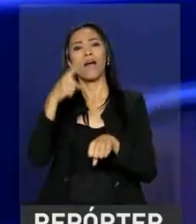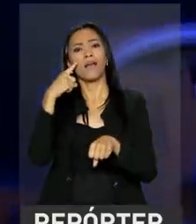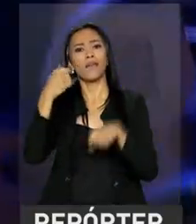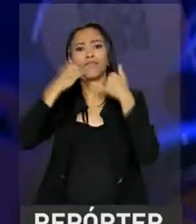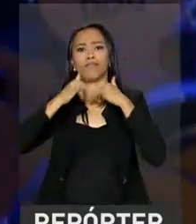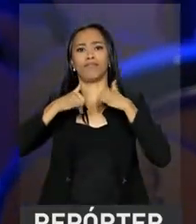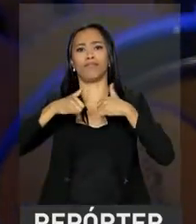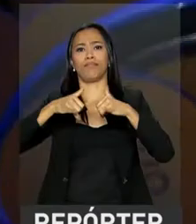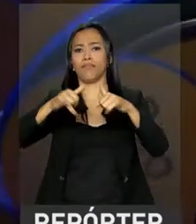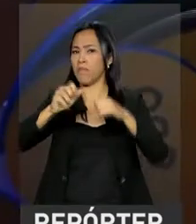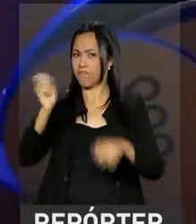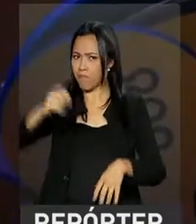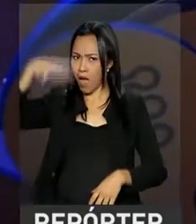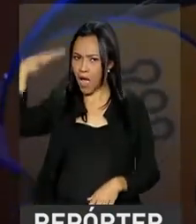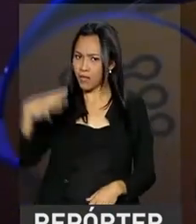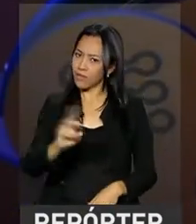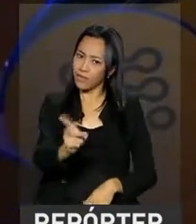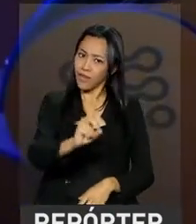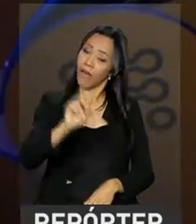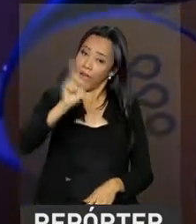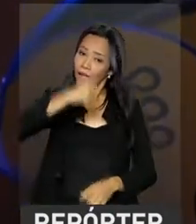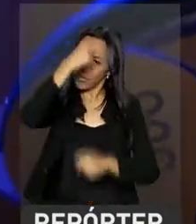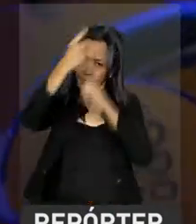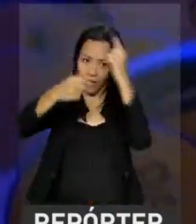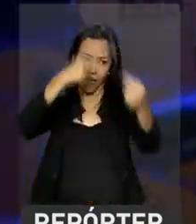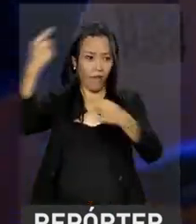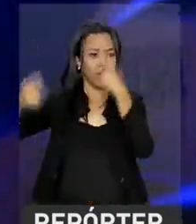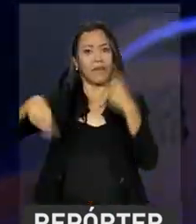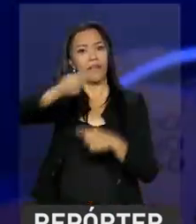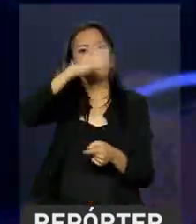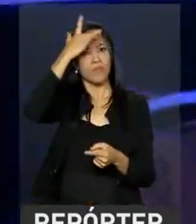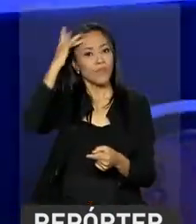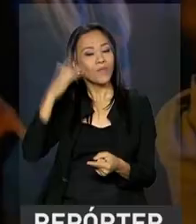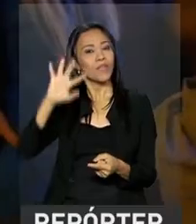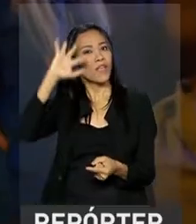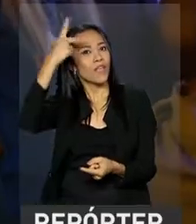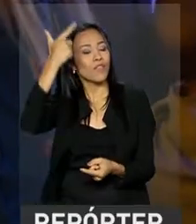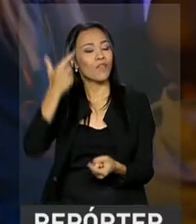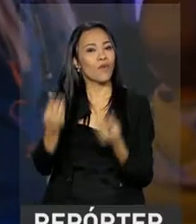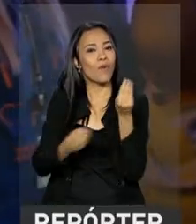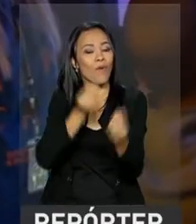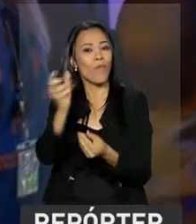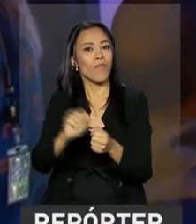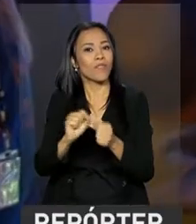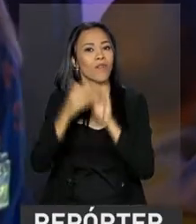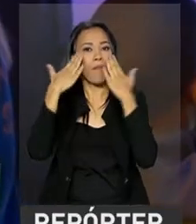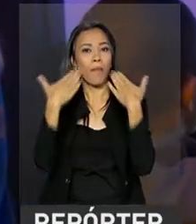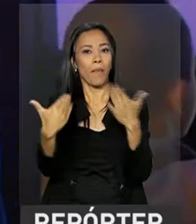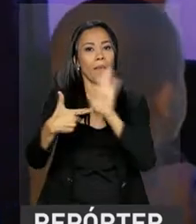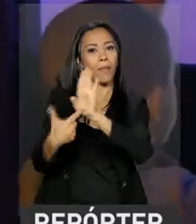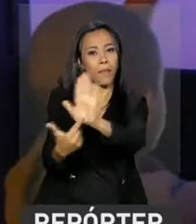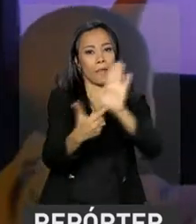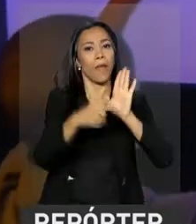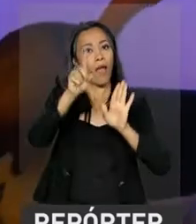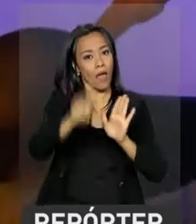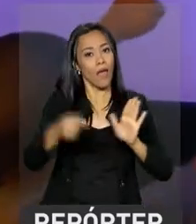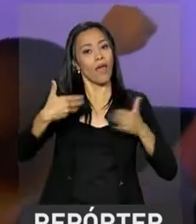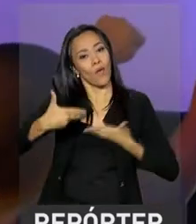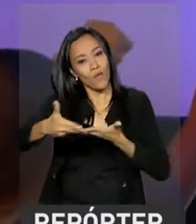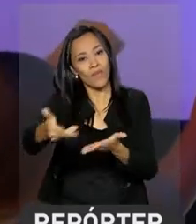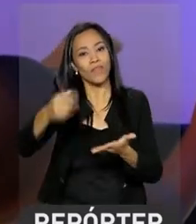Não é mágica. São ideias vindas de pessoas comuns que resolveram inovar. A exposição Inovanças é um convite ao mundo